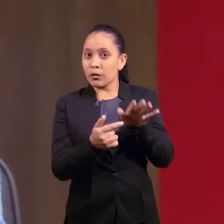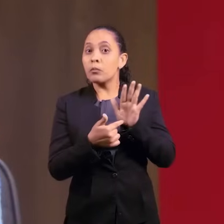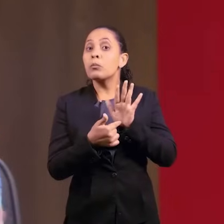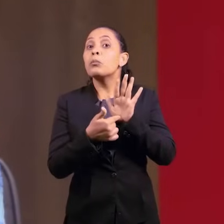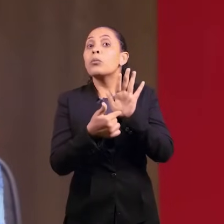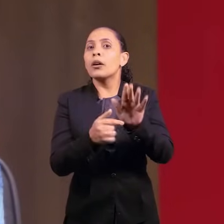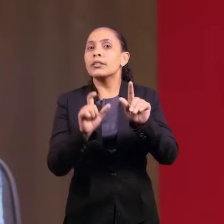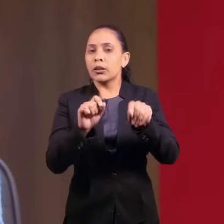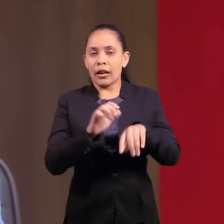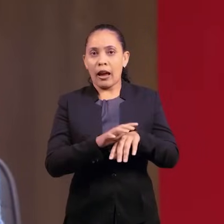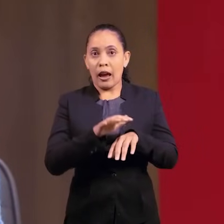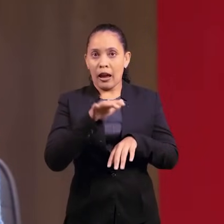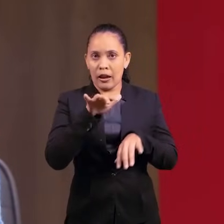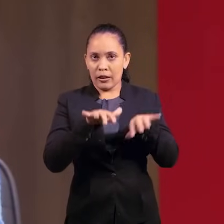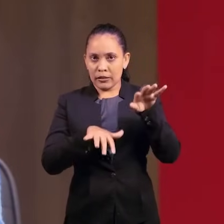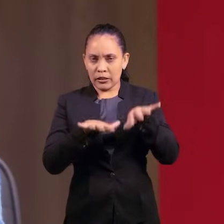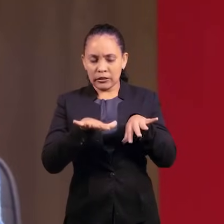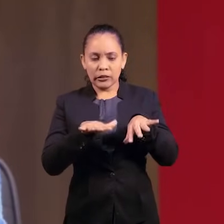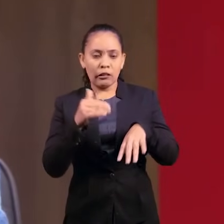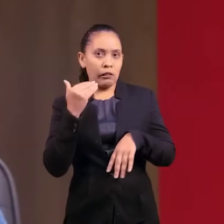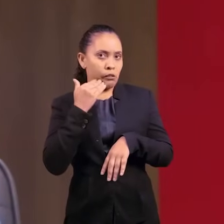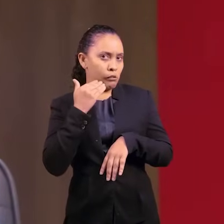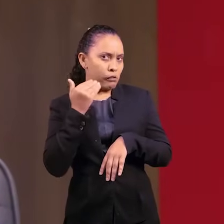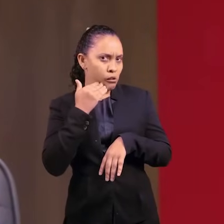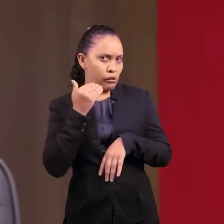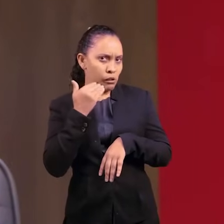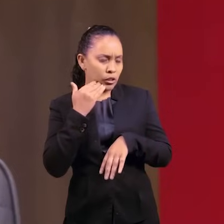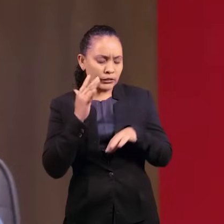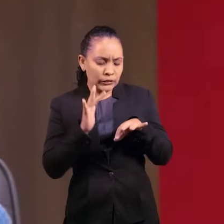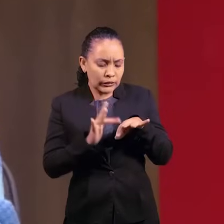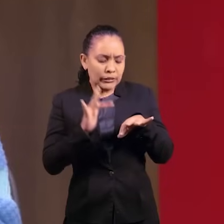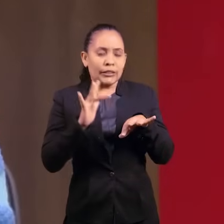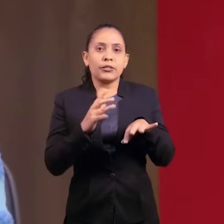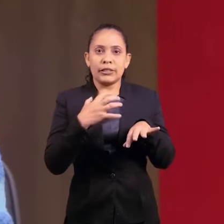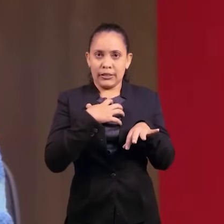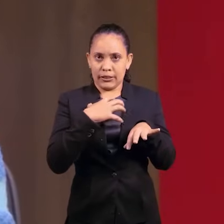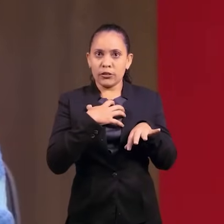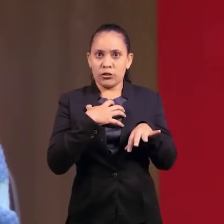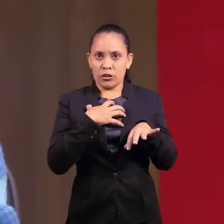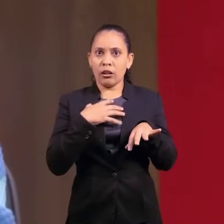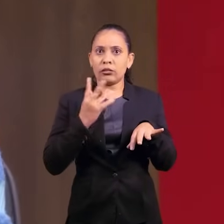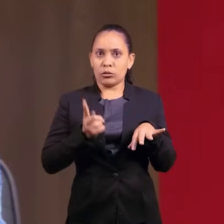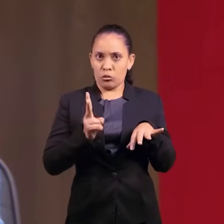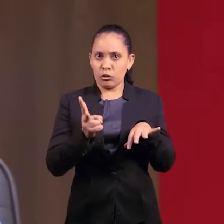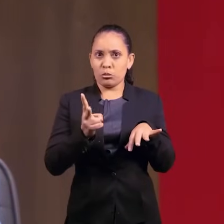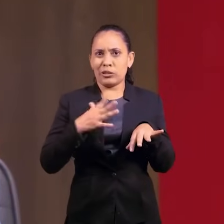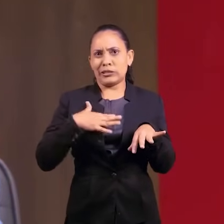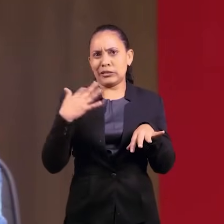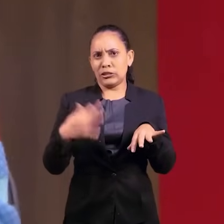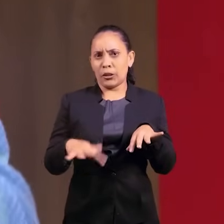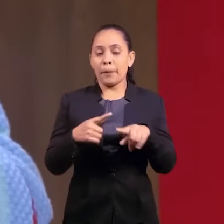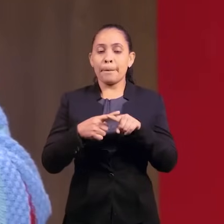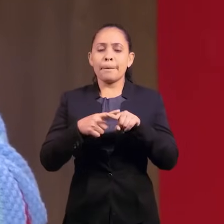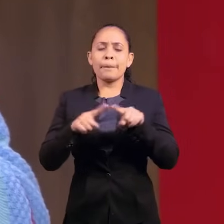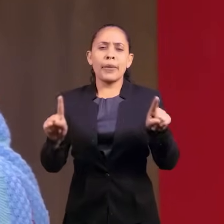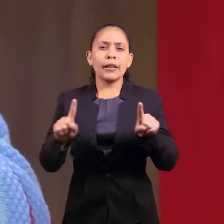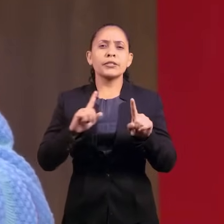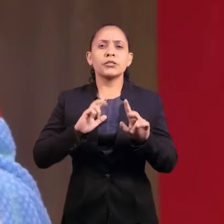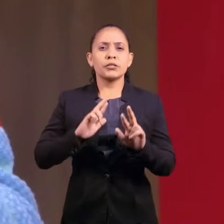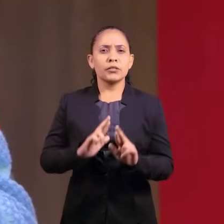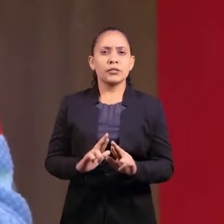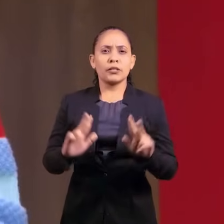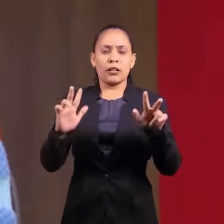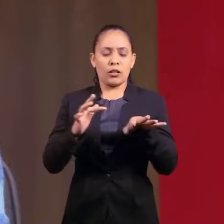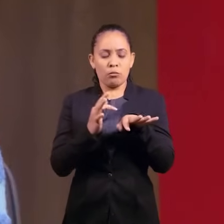são irregulares, elas são imperfeitas, elas ficam sensíveis, mas não é esse tipo de exemplo, é aquela cicatriz que é